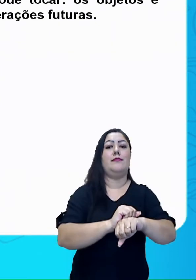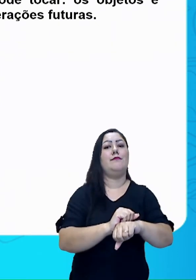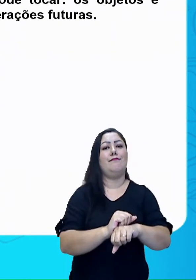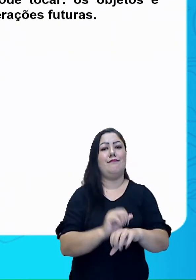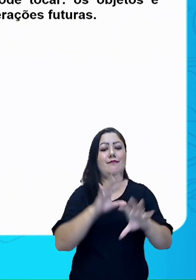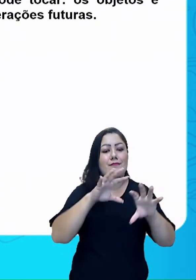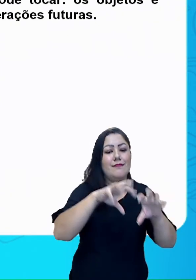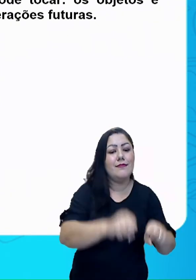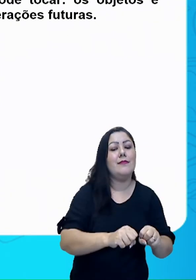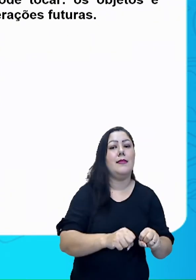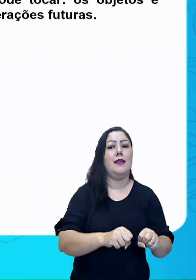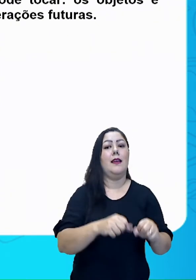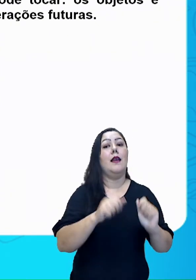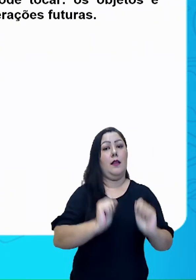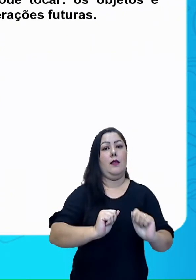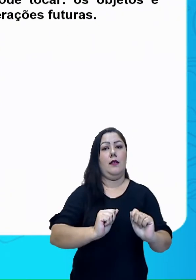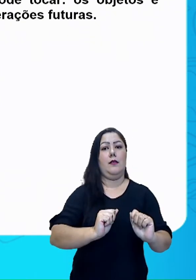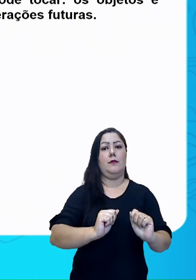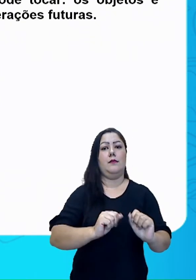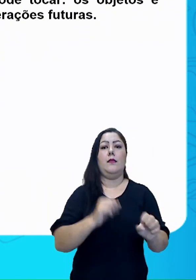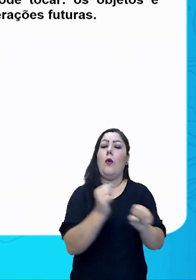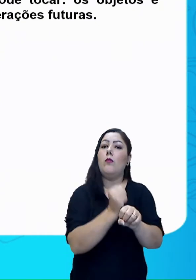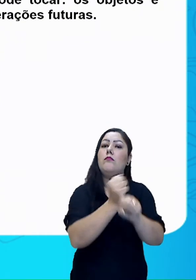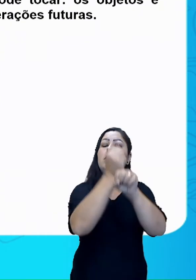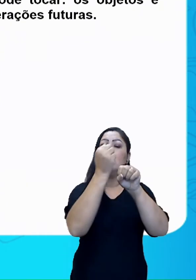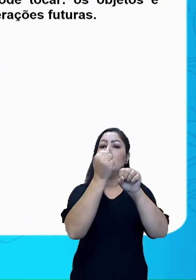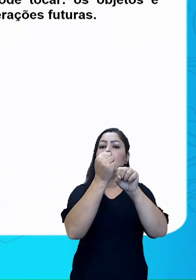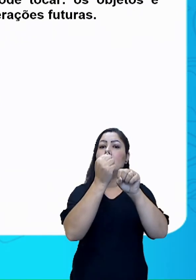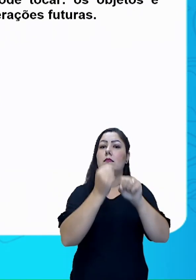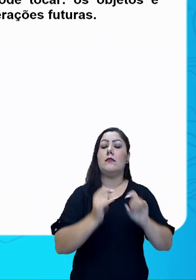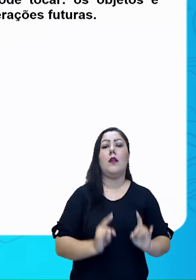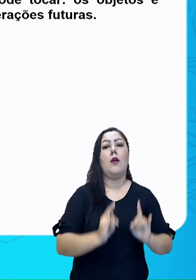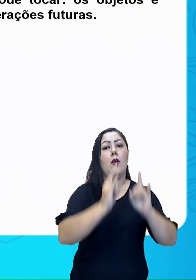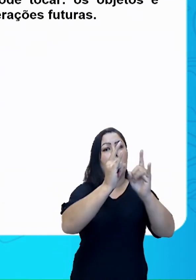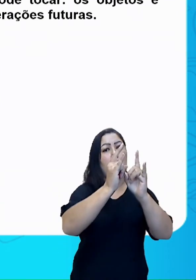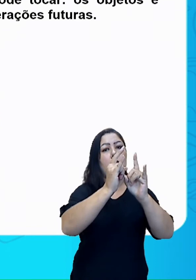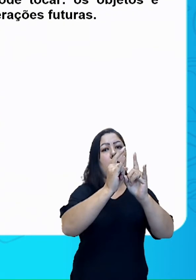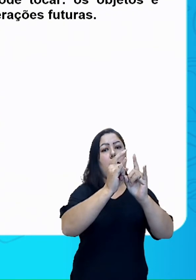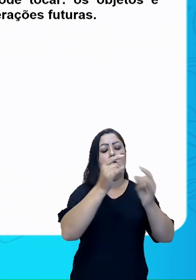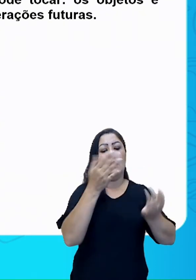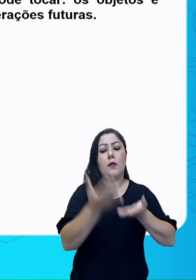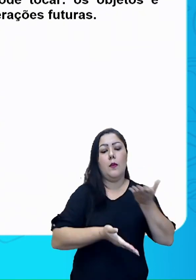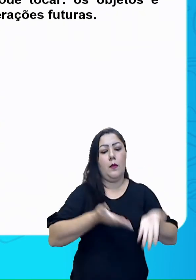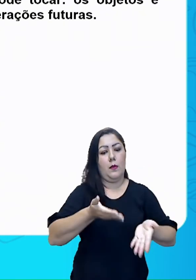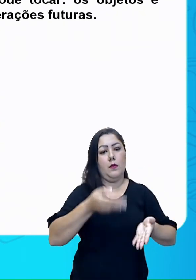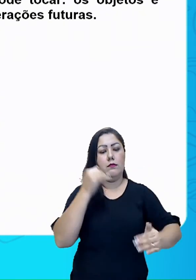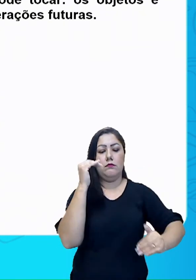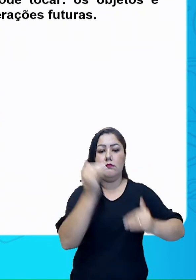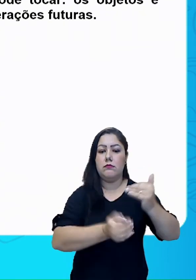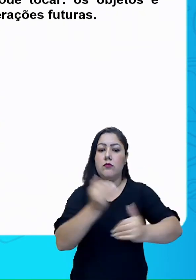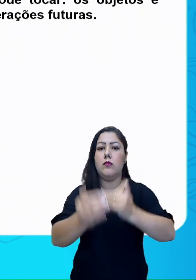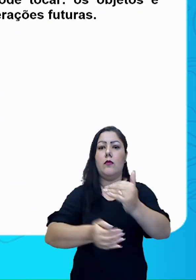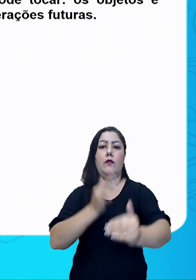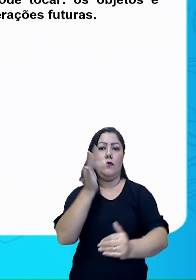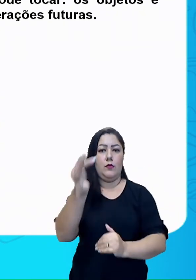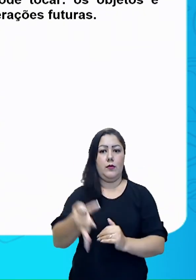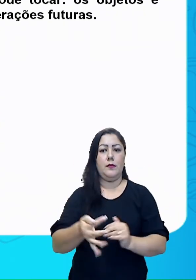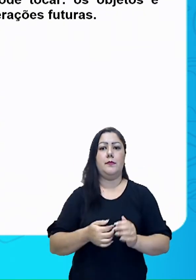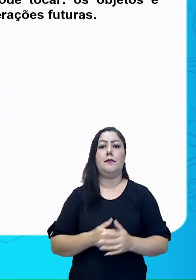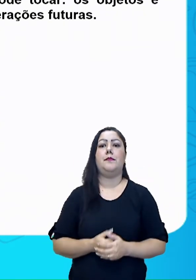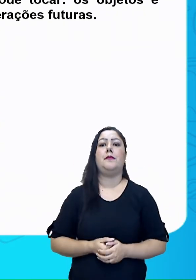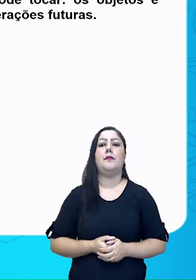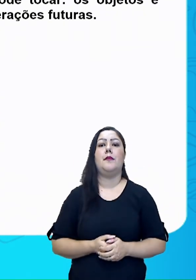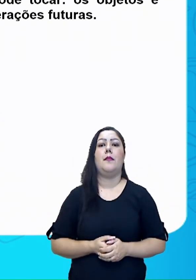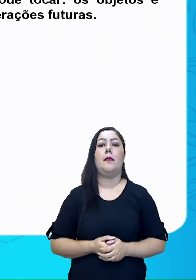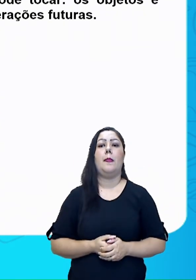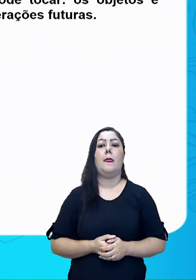os objetos e construções que são conservados e passados para gerações futuras. Já